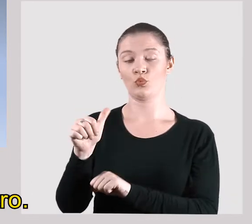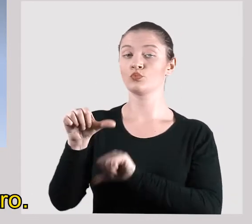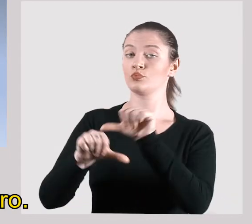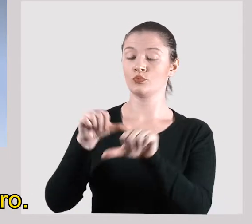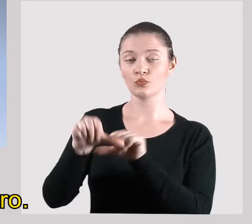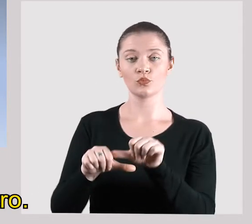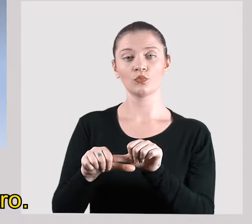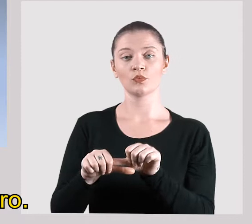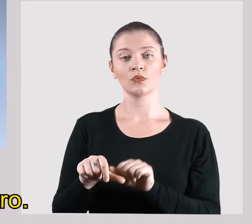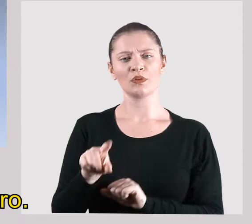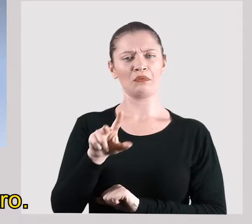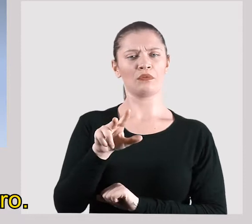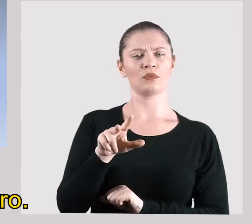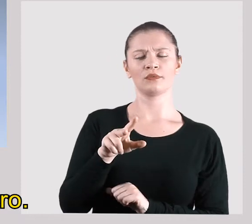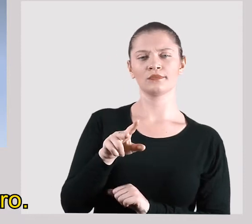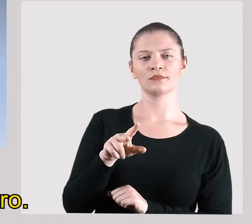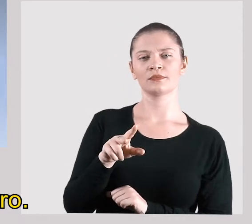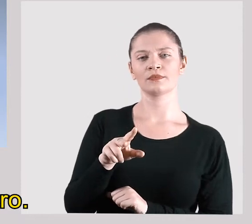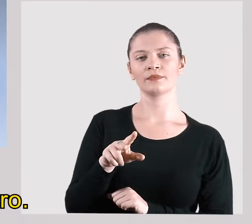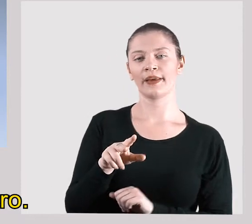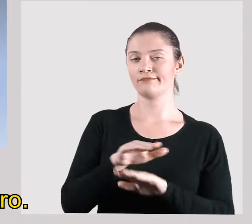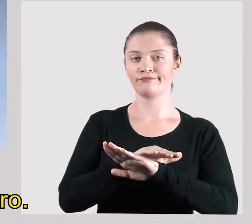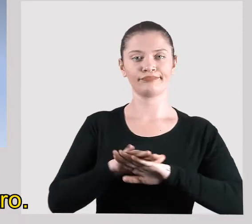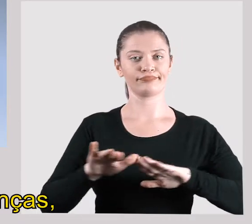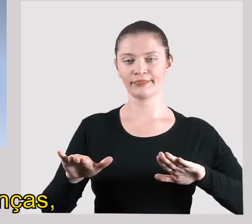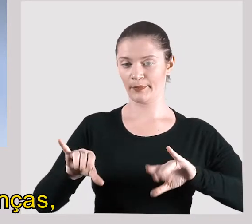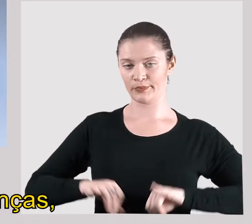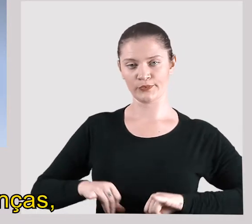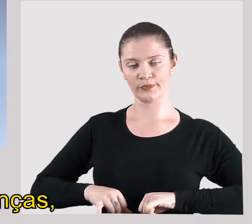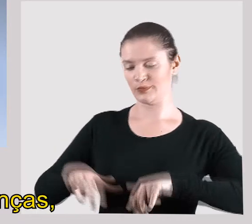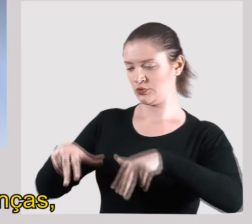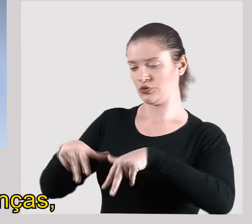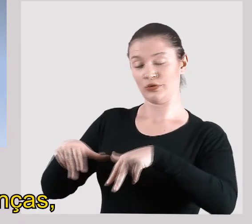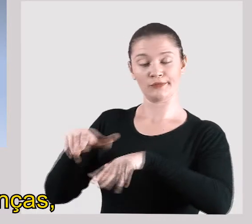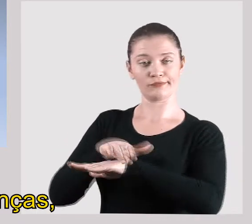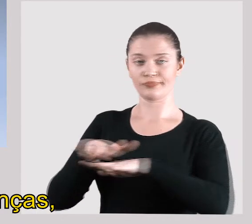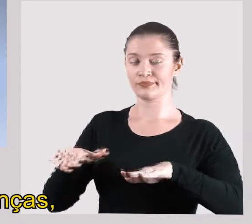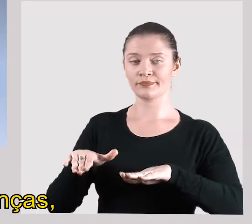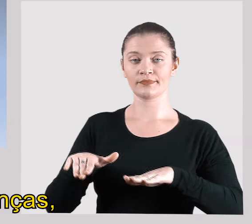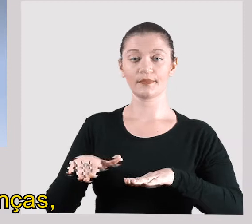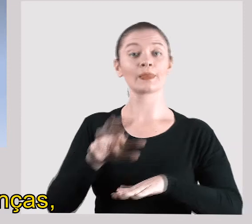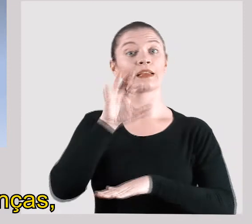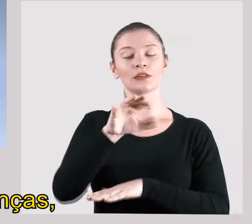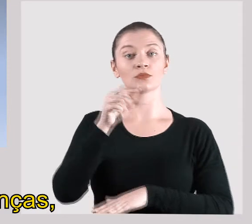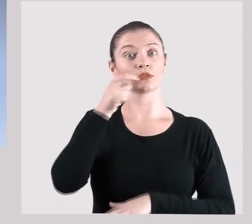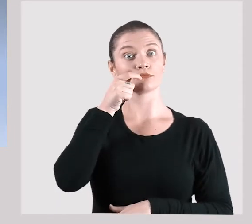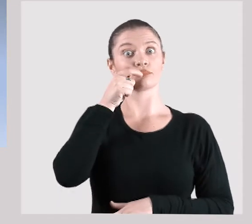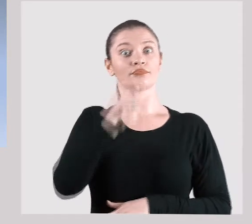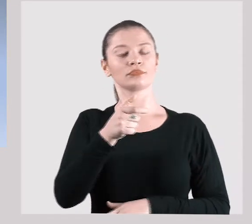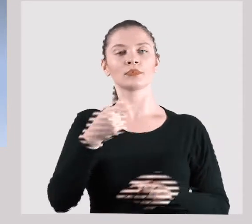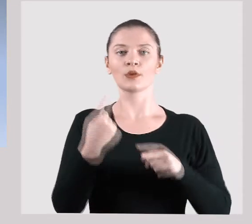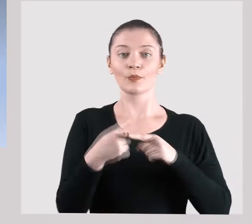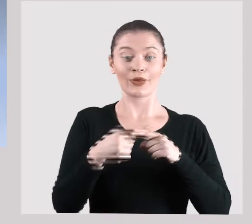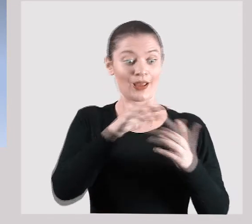ter mais transtorno, não vai ter mais disforia de gênero. É interessante porque é uma classificação internacional de doenças, mas